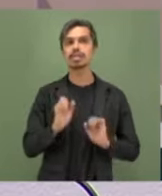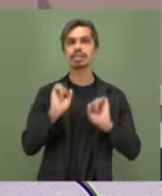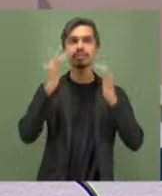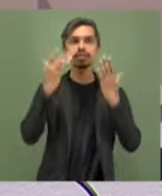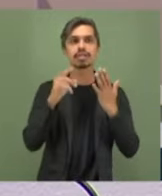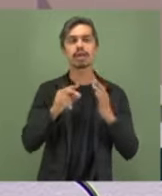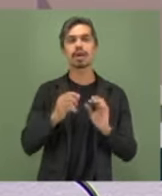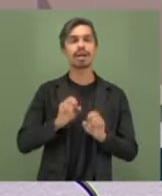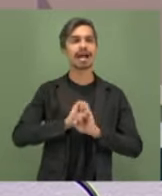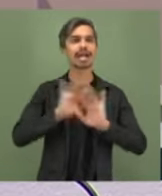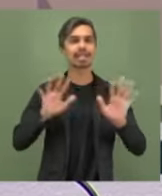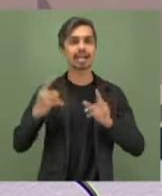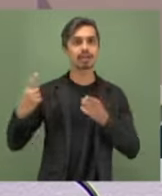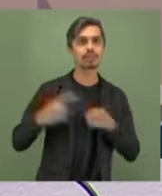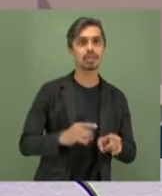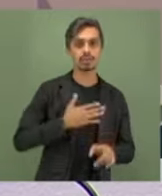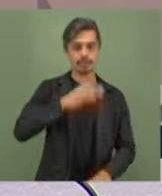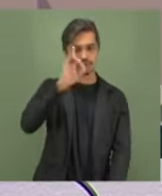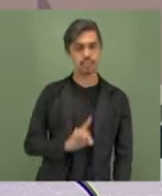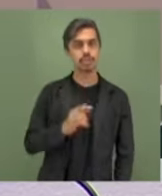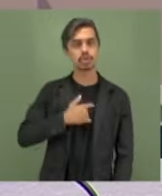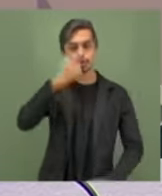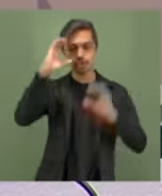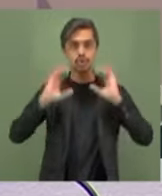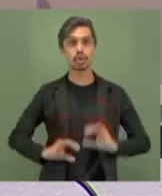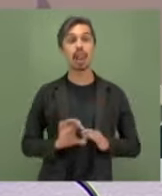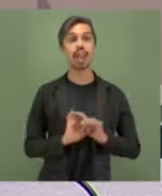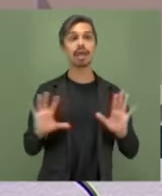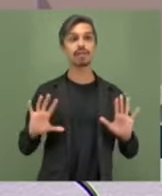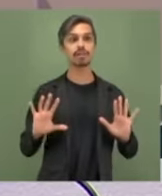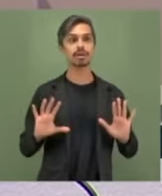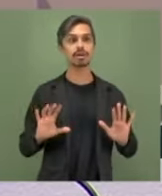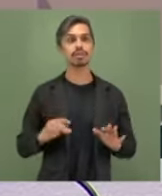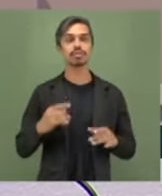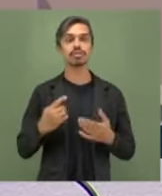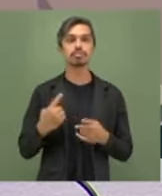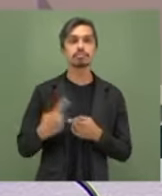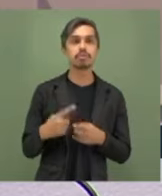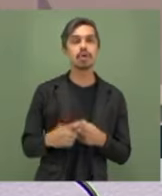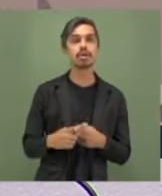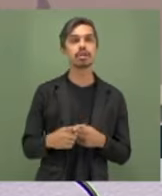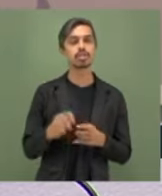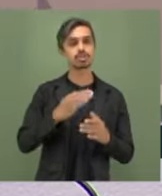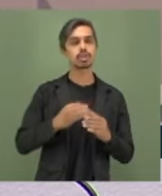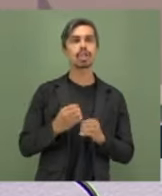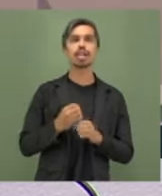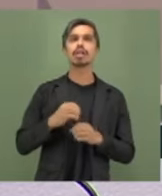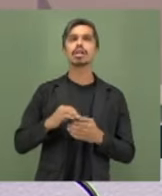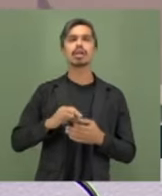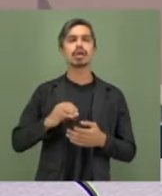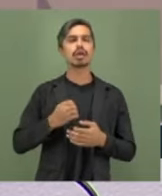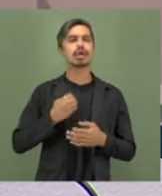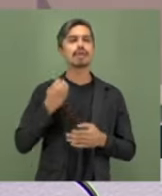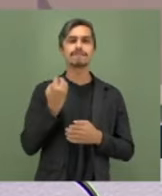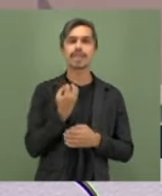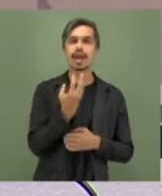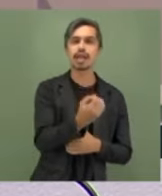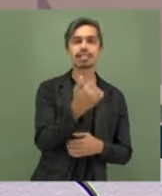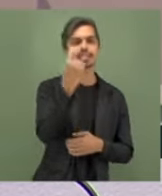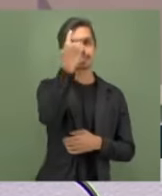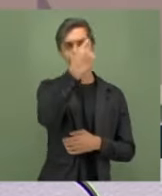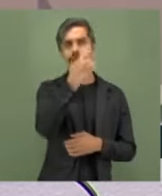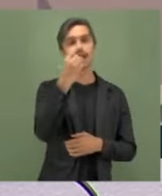clara violação dos meus direitos enquanto cidadão livre. Porque, depois de uma longuíssima e cansativa viagem de quase 10